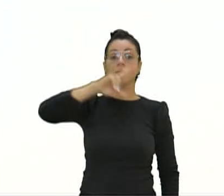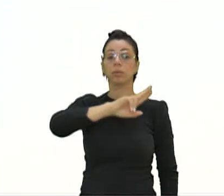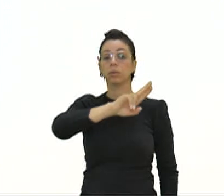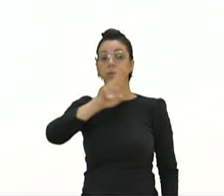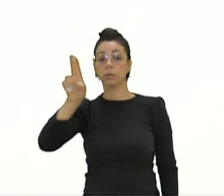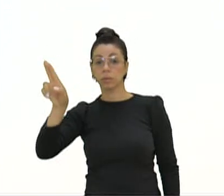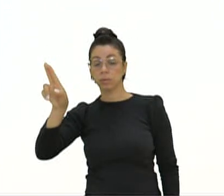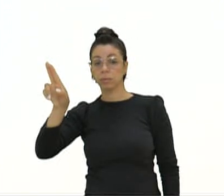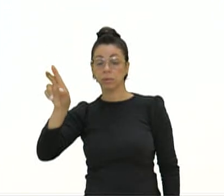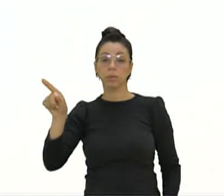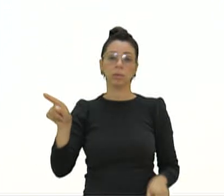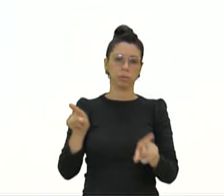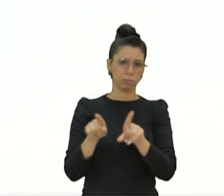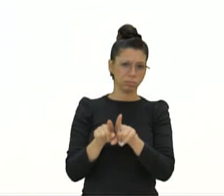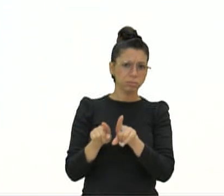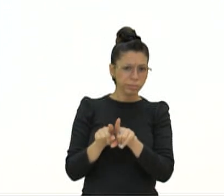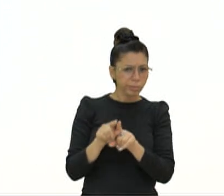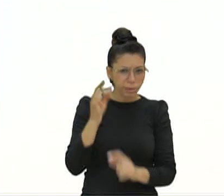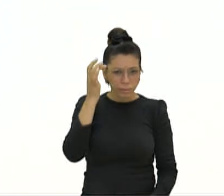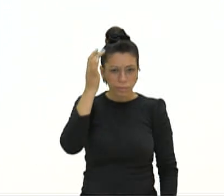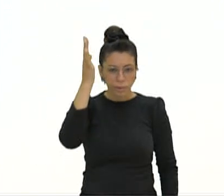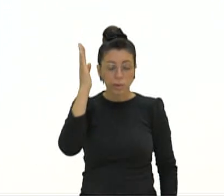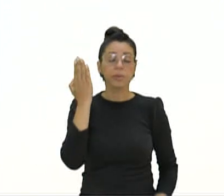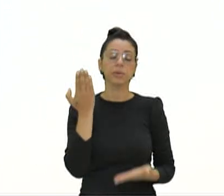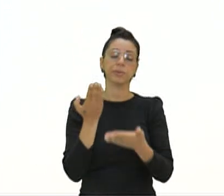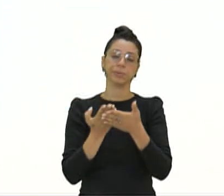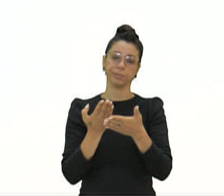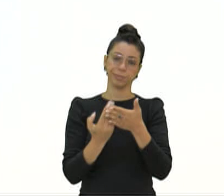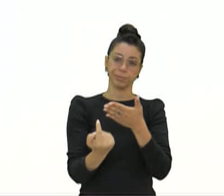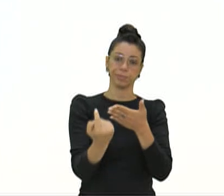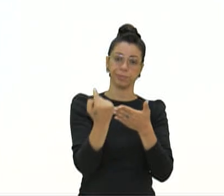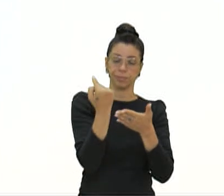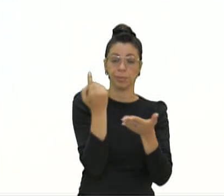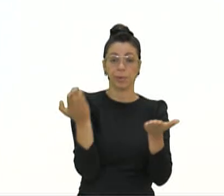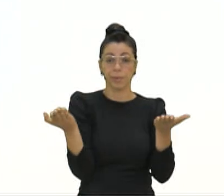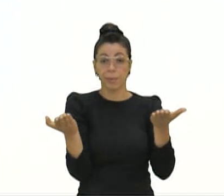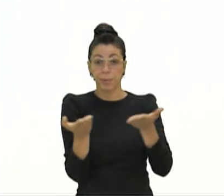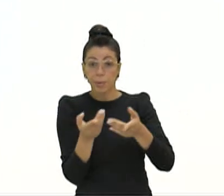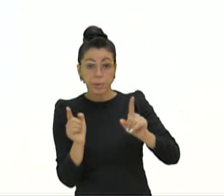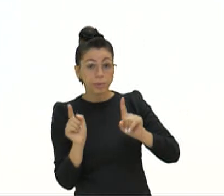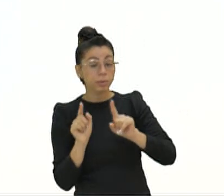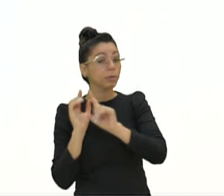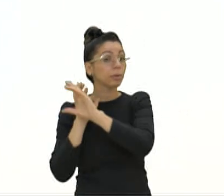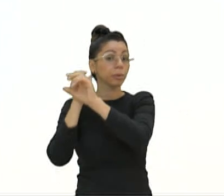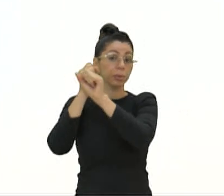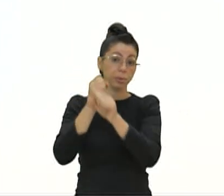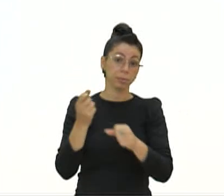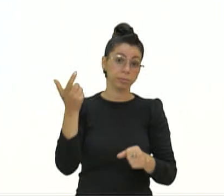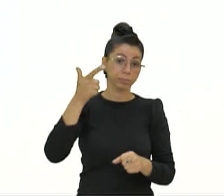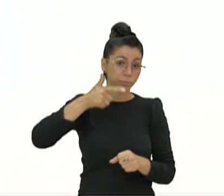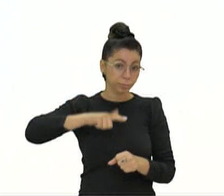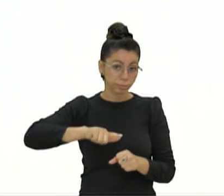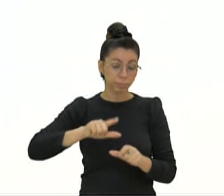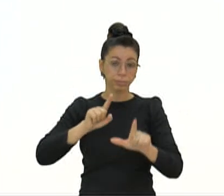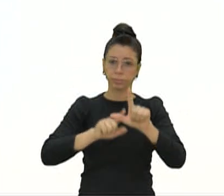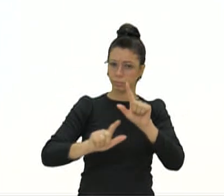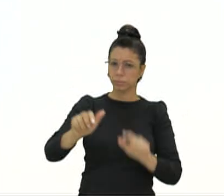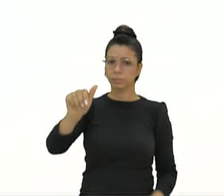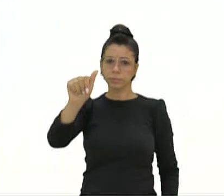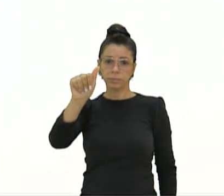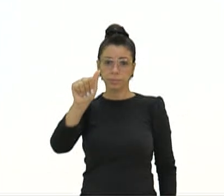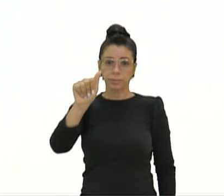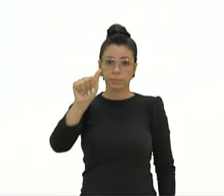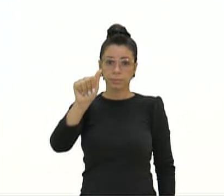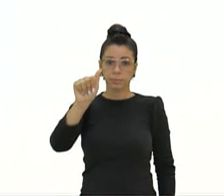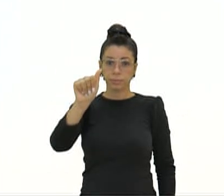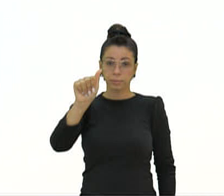de... Também é fácil. Vimos na aula passada e hoje eu trouxe de novo. Letra A, pupila é